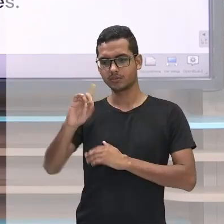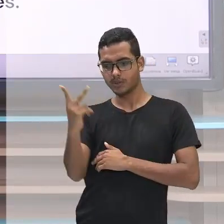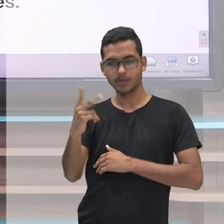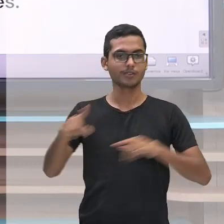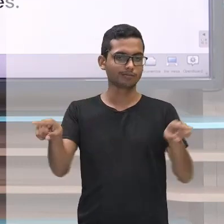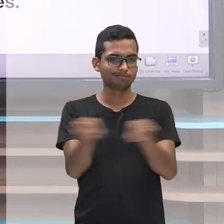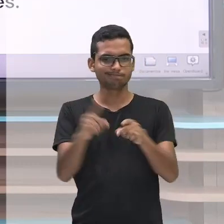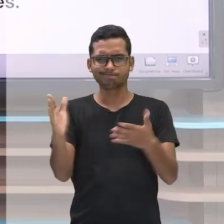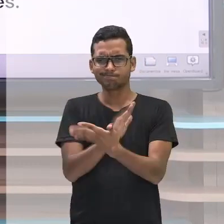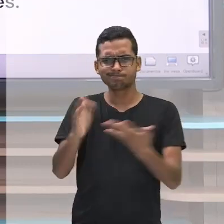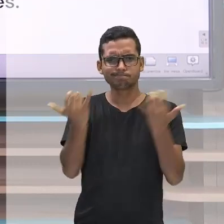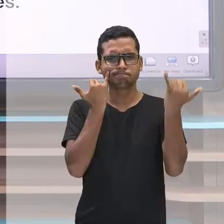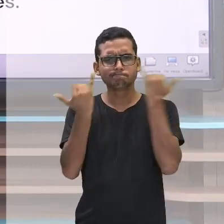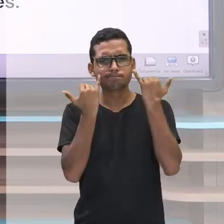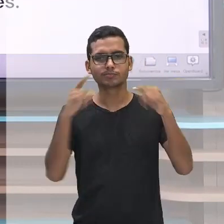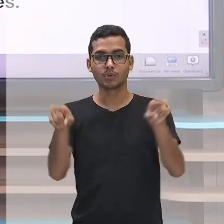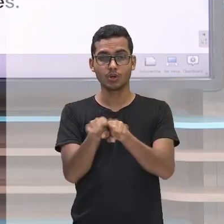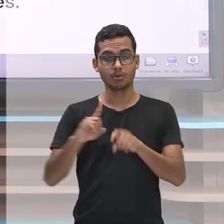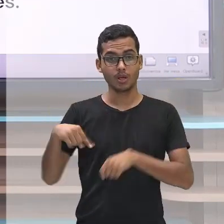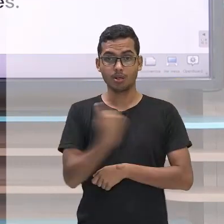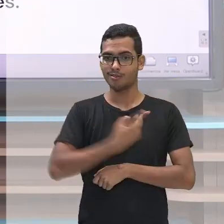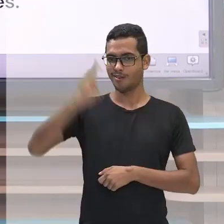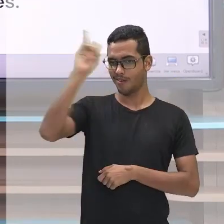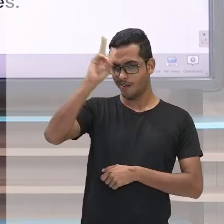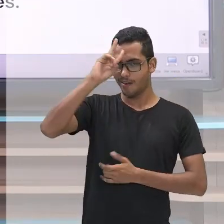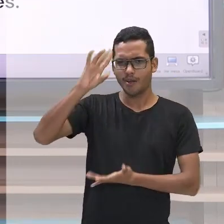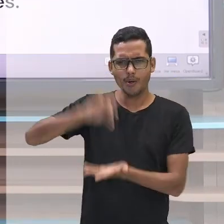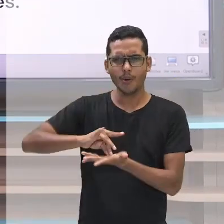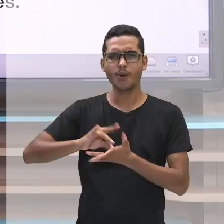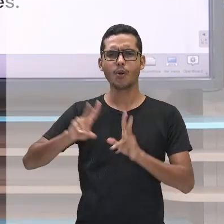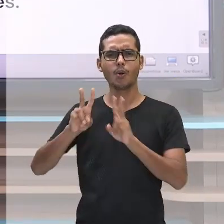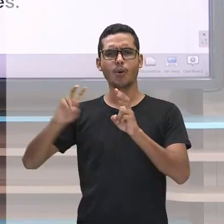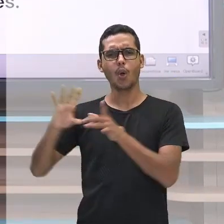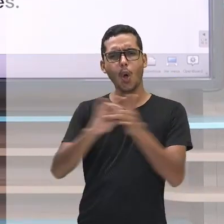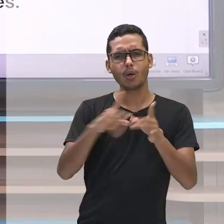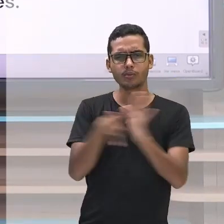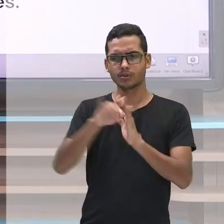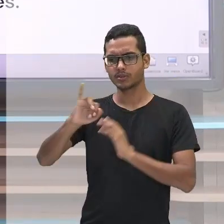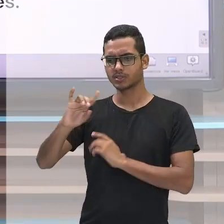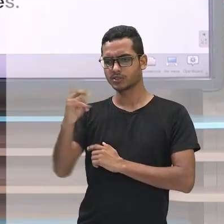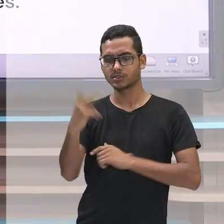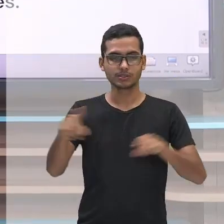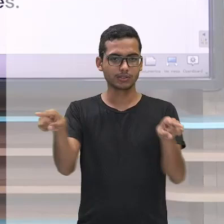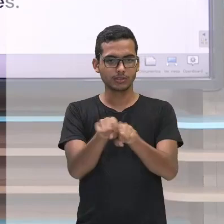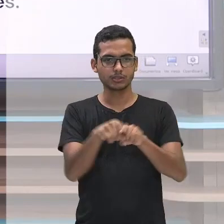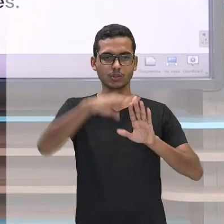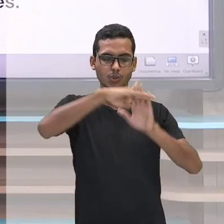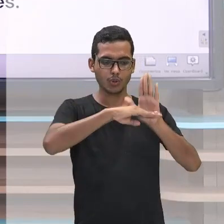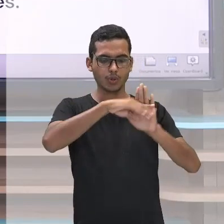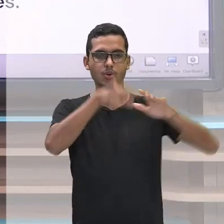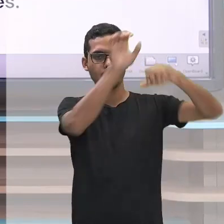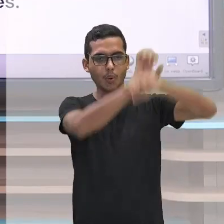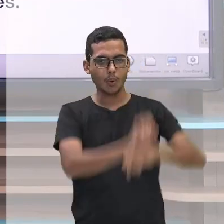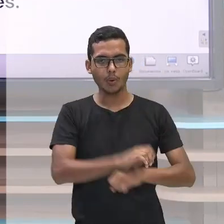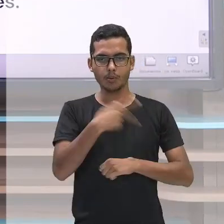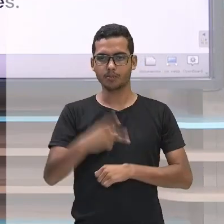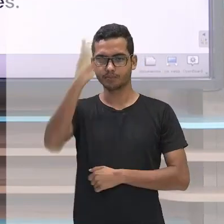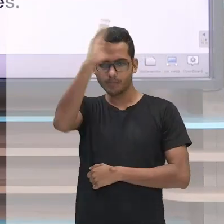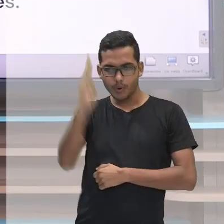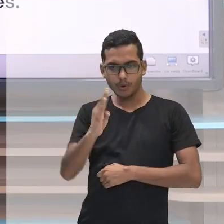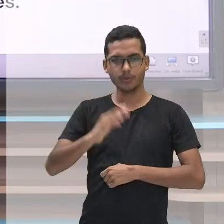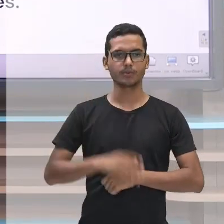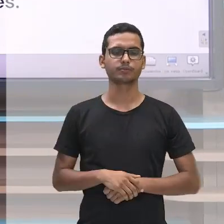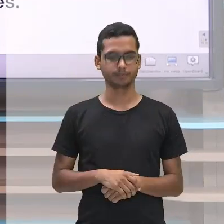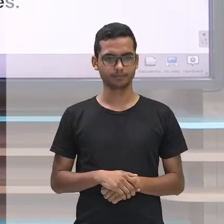Algumas informações também para a gente relembrar, né, o que é IDH, e também a posição, né, dos estados com relação